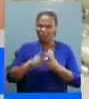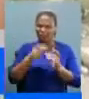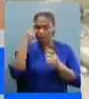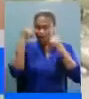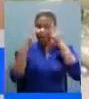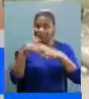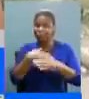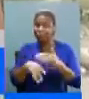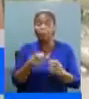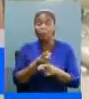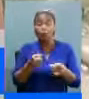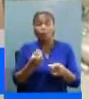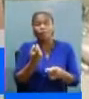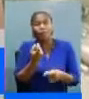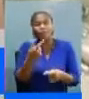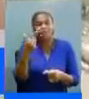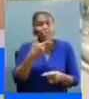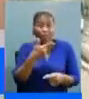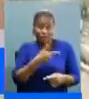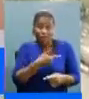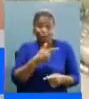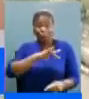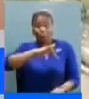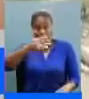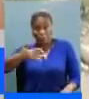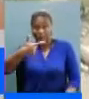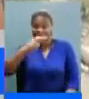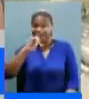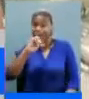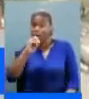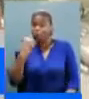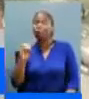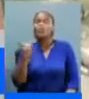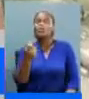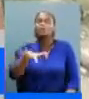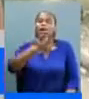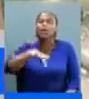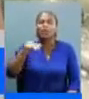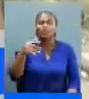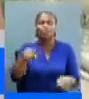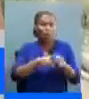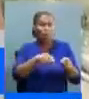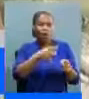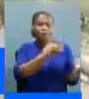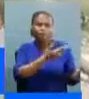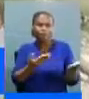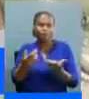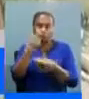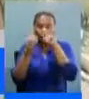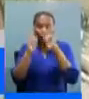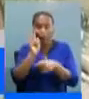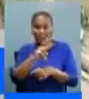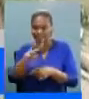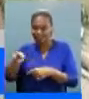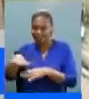pensado na fazer, porque faz falta em Tarrafal Monterico ter um espaço dessa natureza para colher os visitantes.